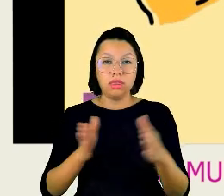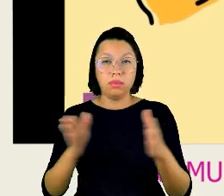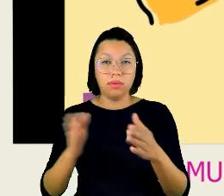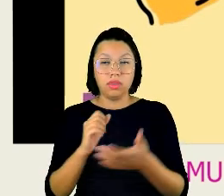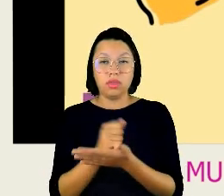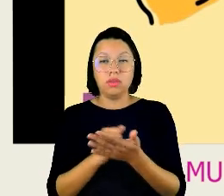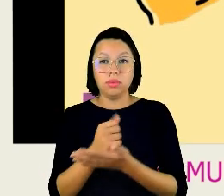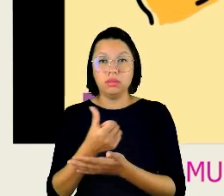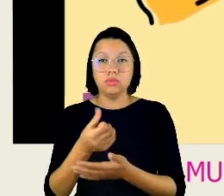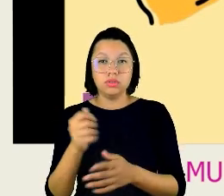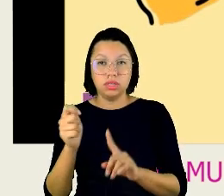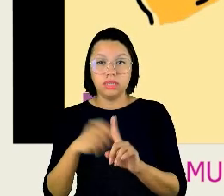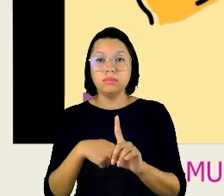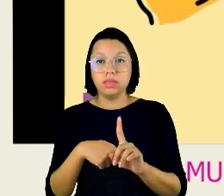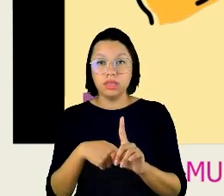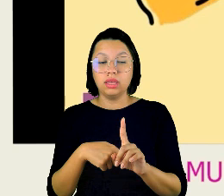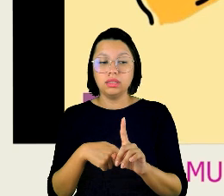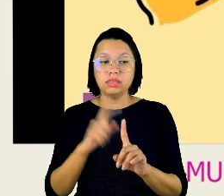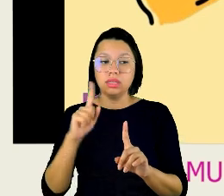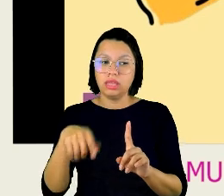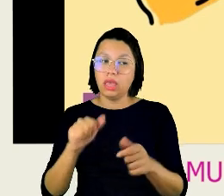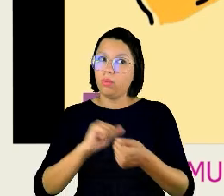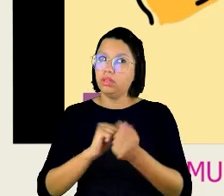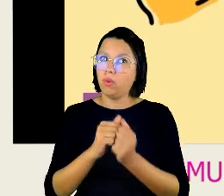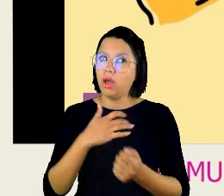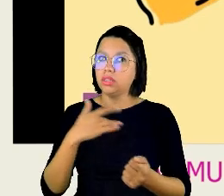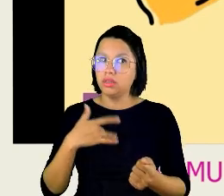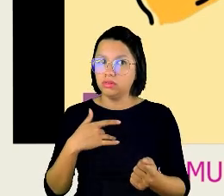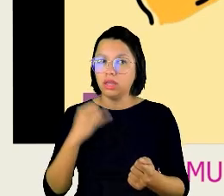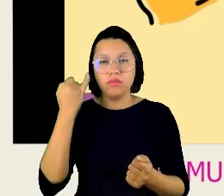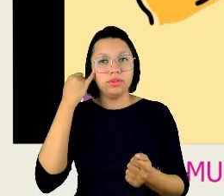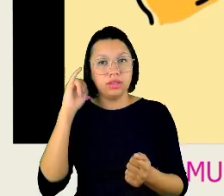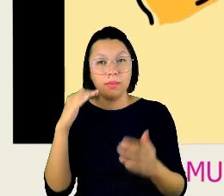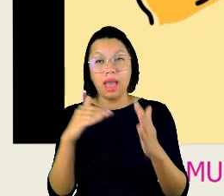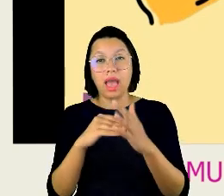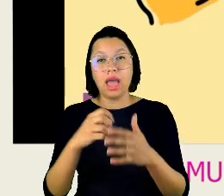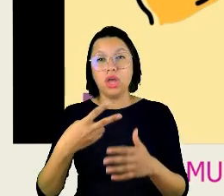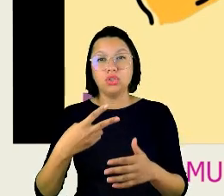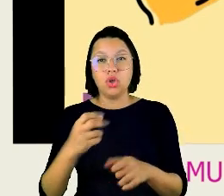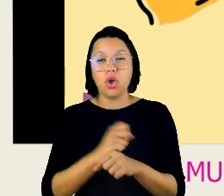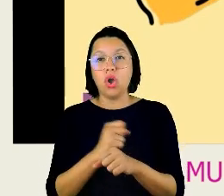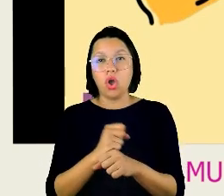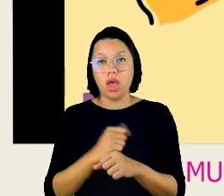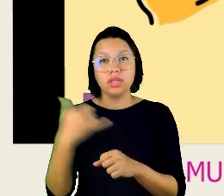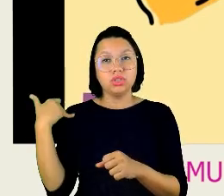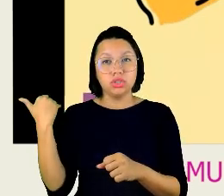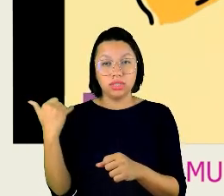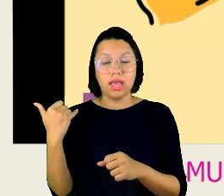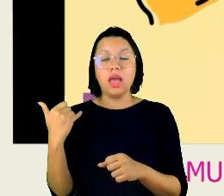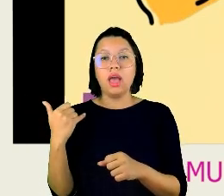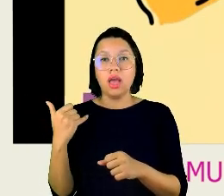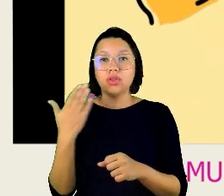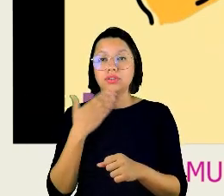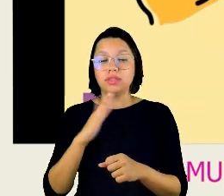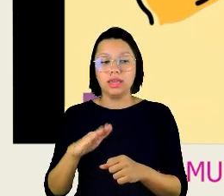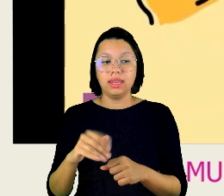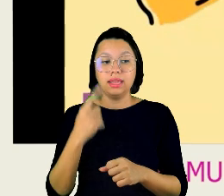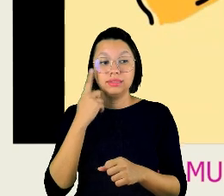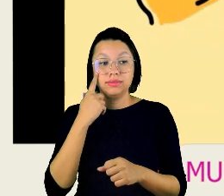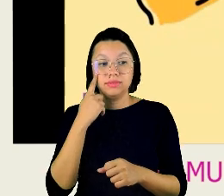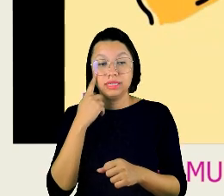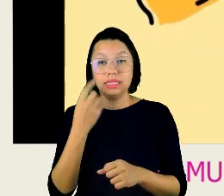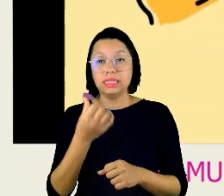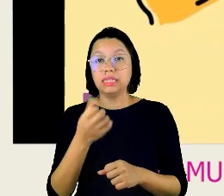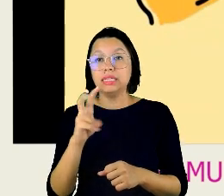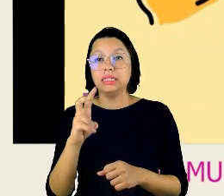né, e saudável dessa alimentação, ou possivelmente, idealmente, até 2 anos, a gente vê uma média de